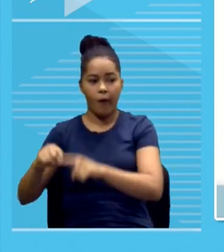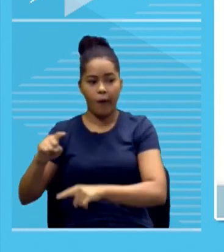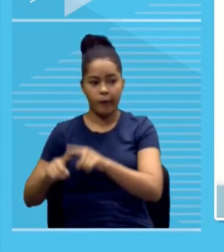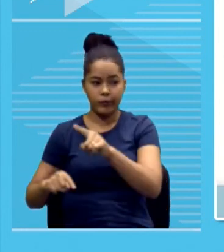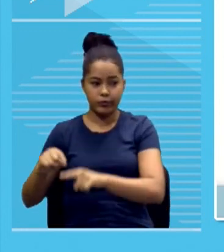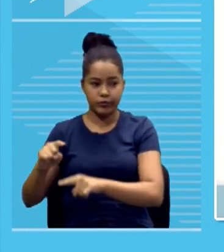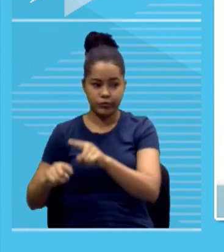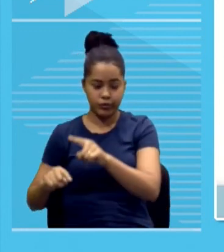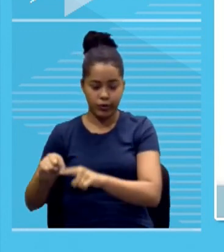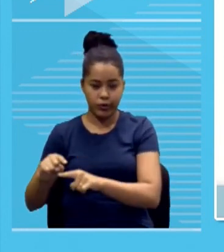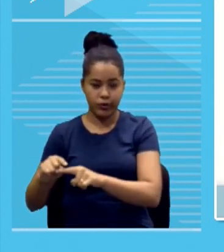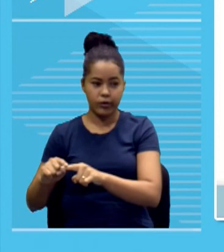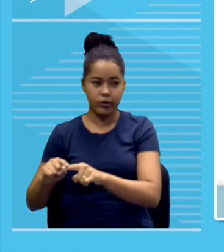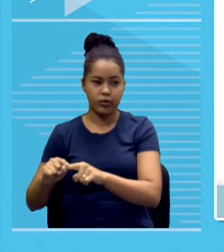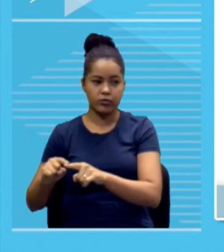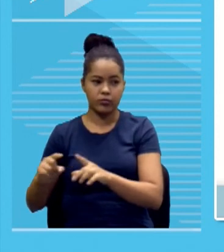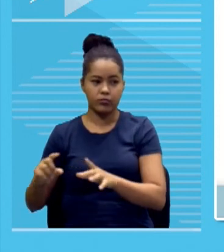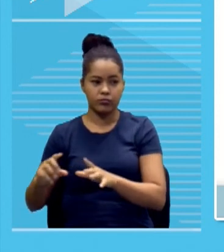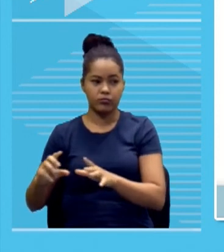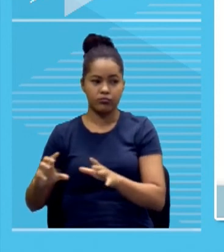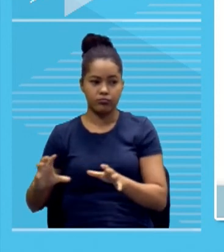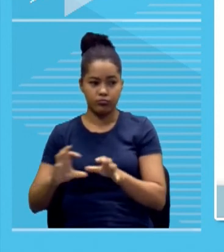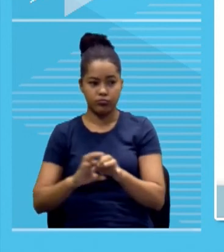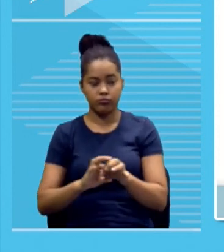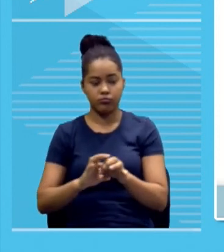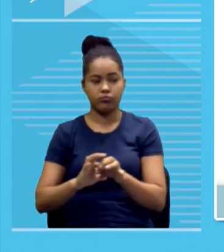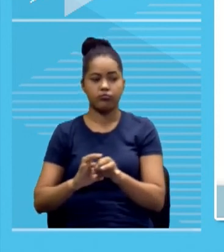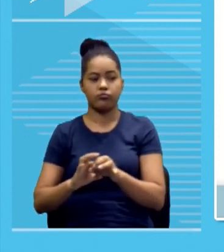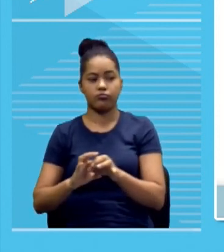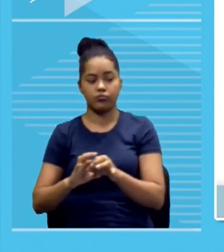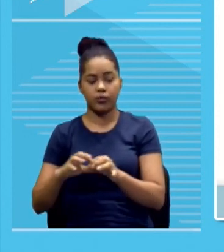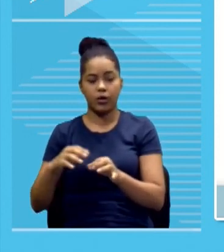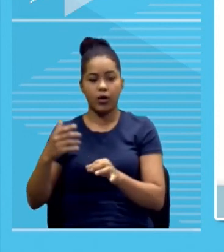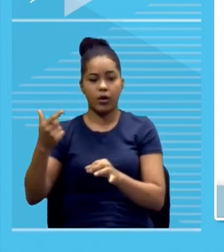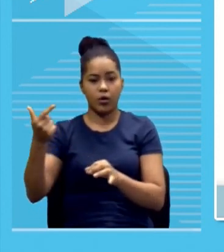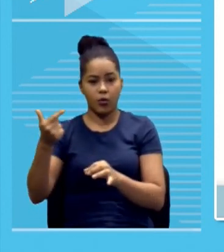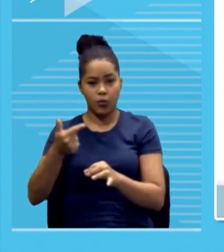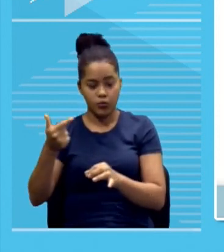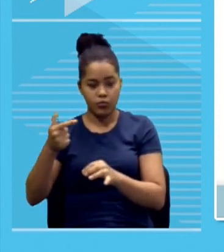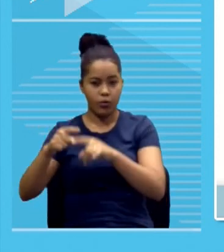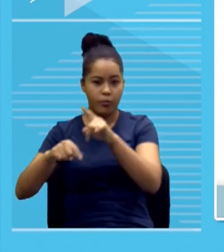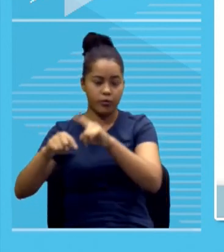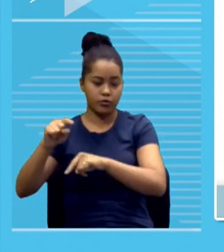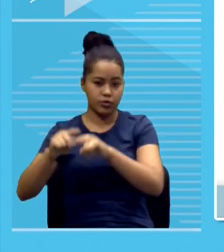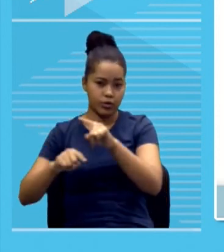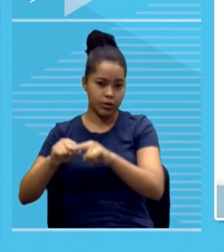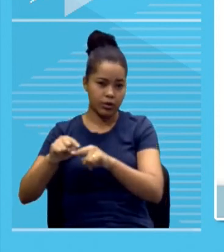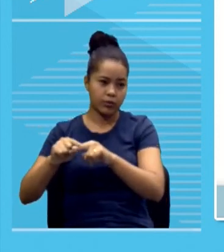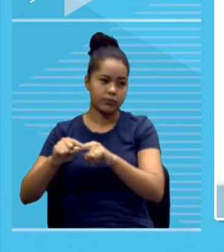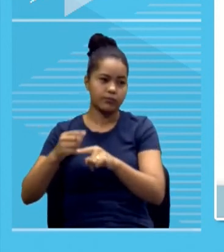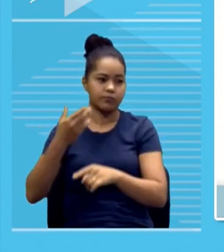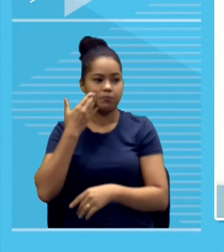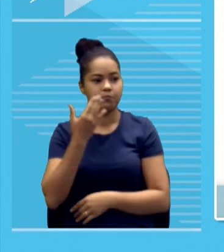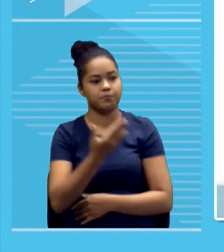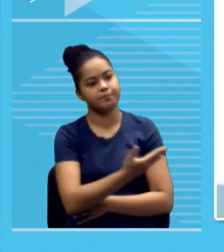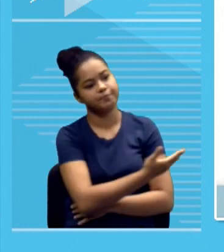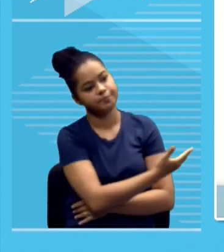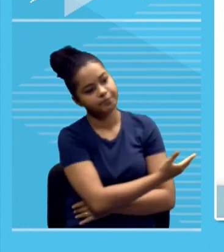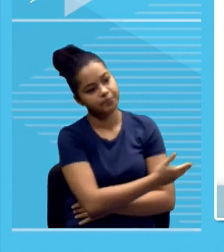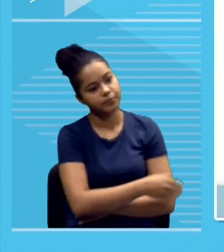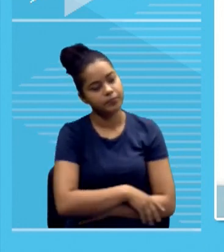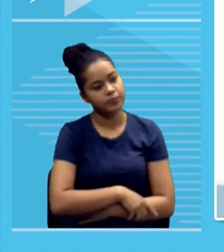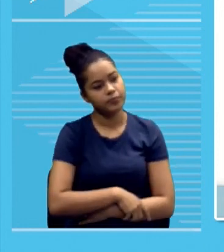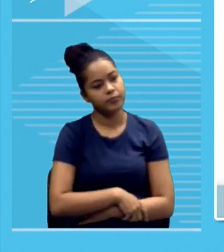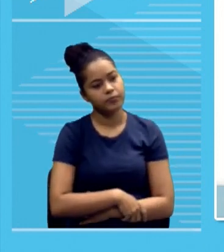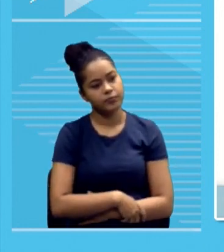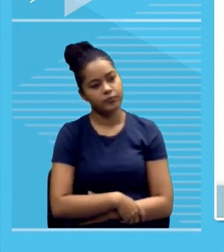aquecedor, está em paralelo com esse segundo, que é o rádio, que está em paralelo com a tomada, que está em paralelo com o interruptor, que